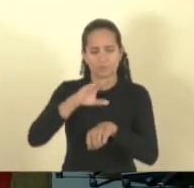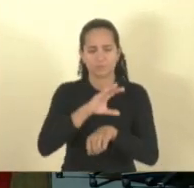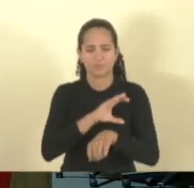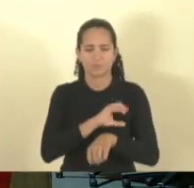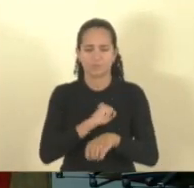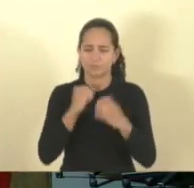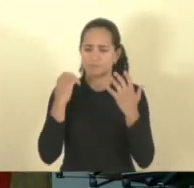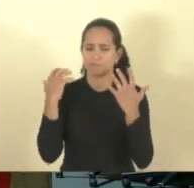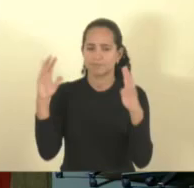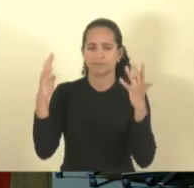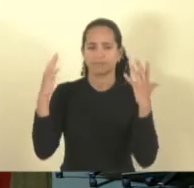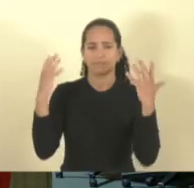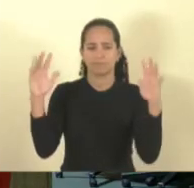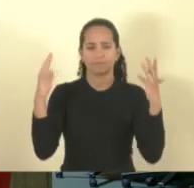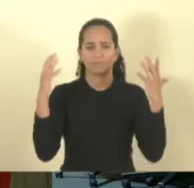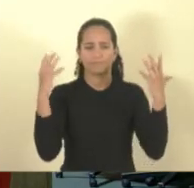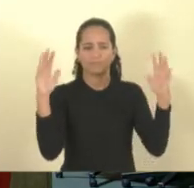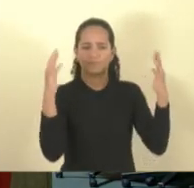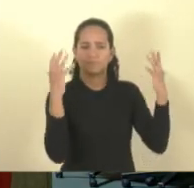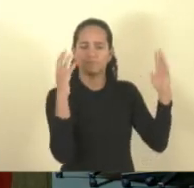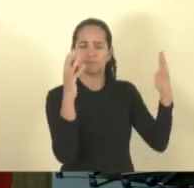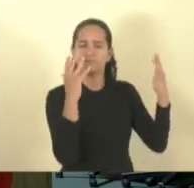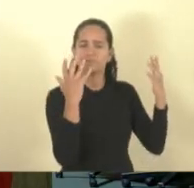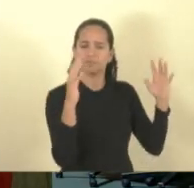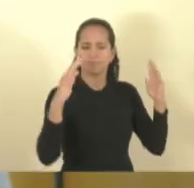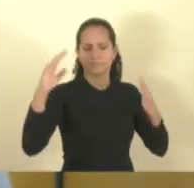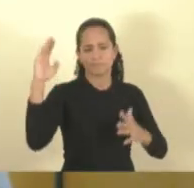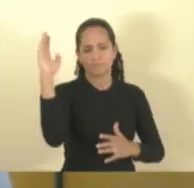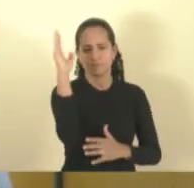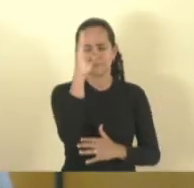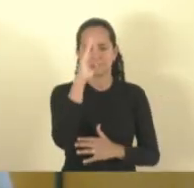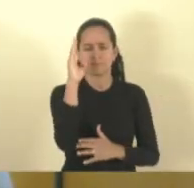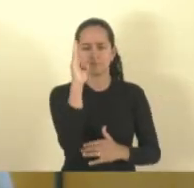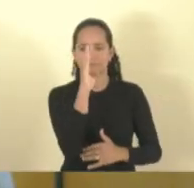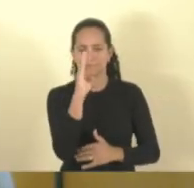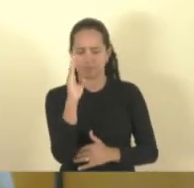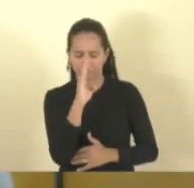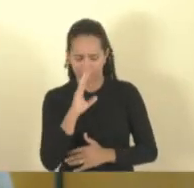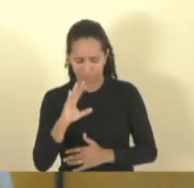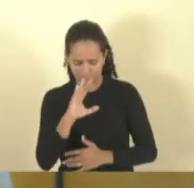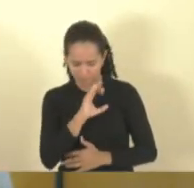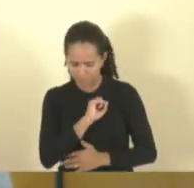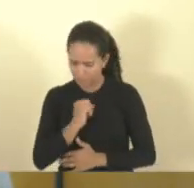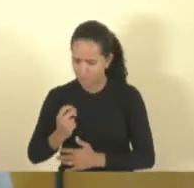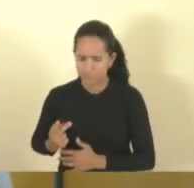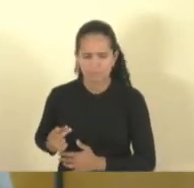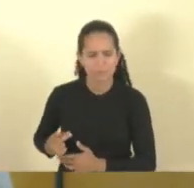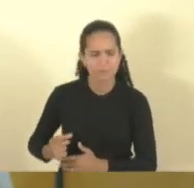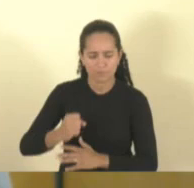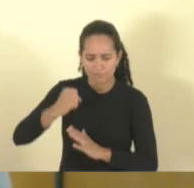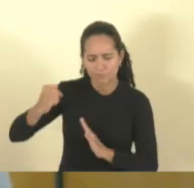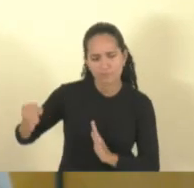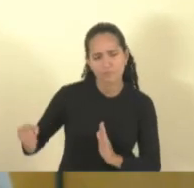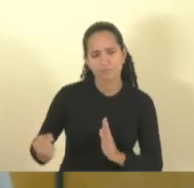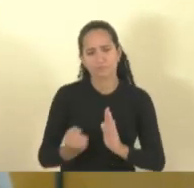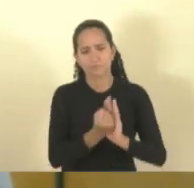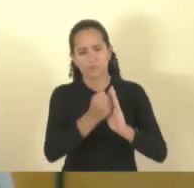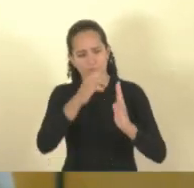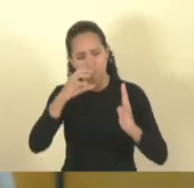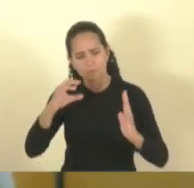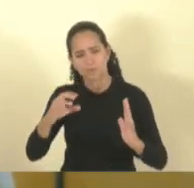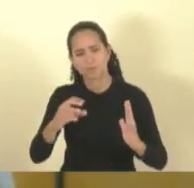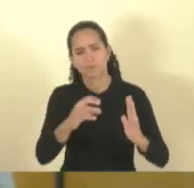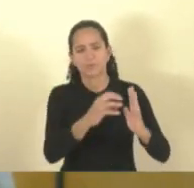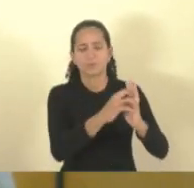pátria amada, idolatrada, salve, salve. Brasil de amor eterno, seja símbolo